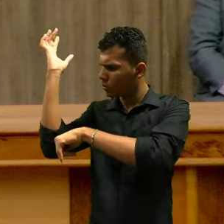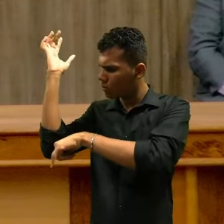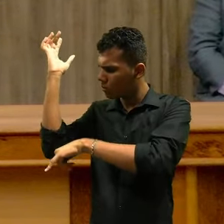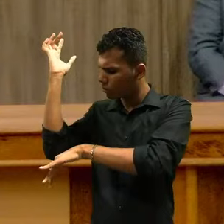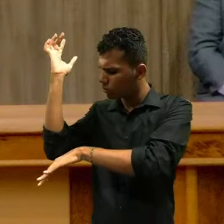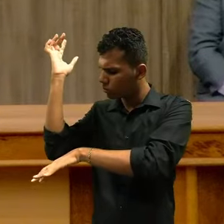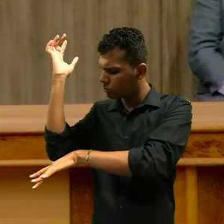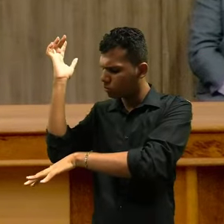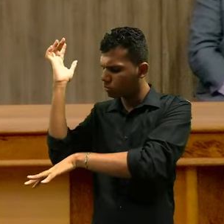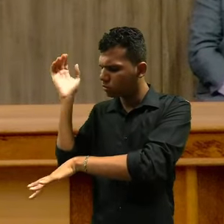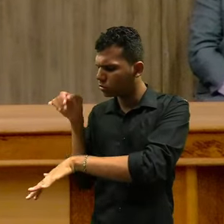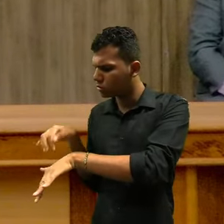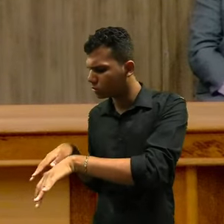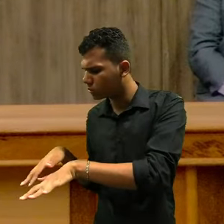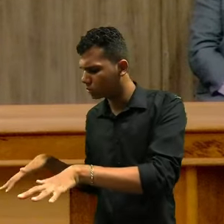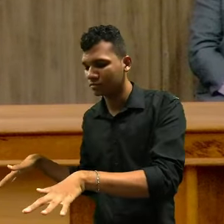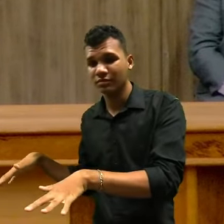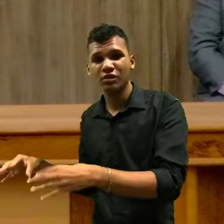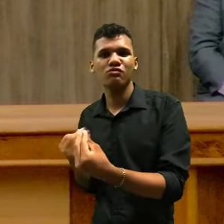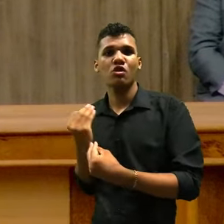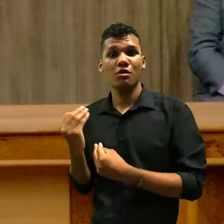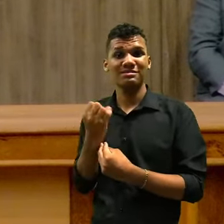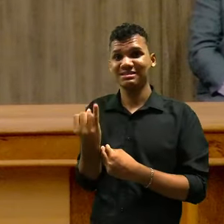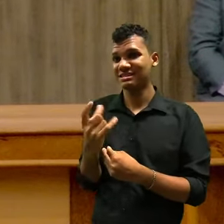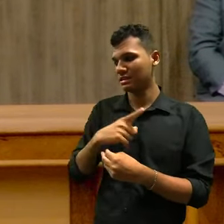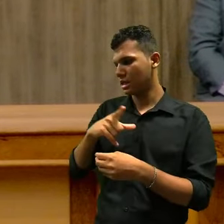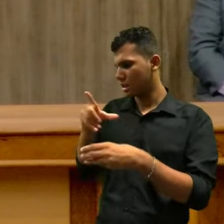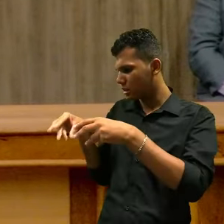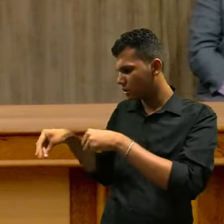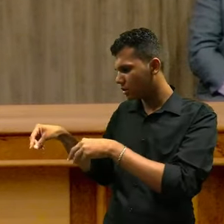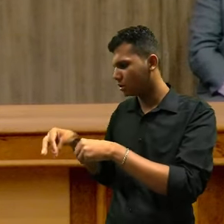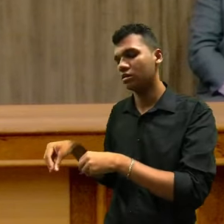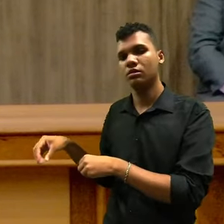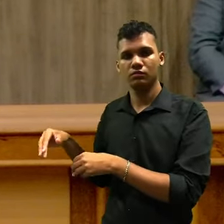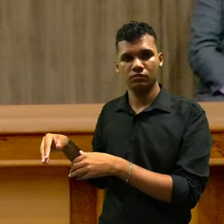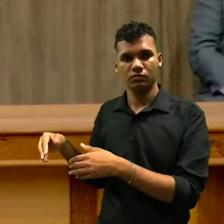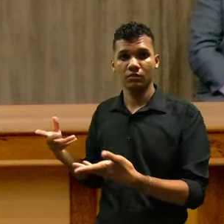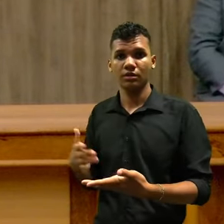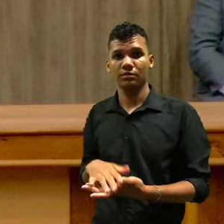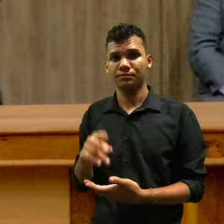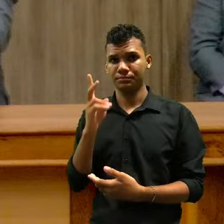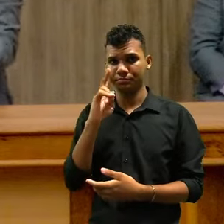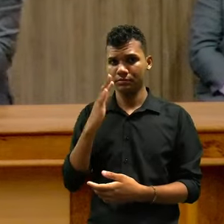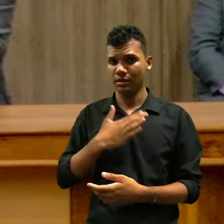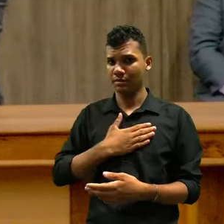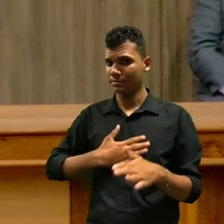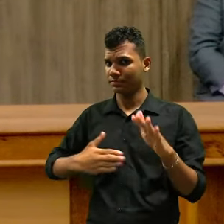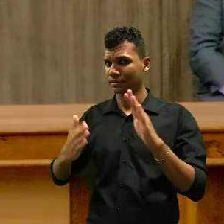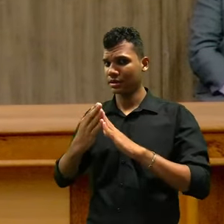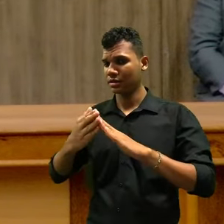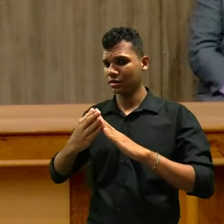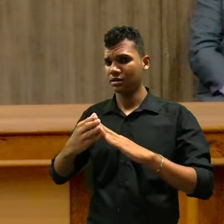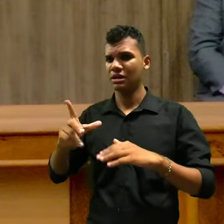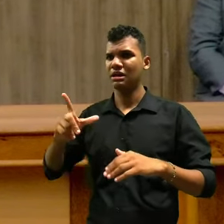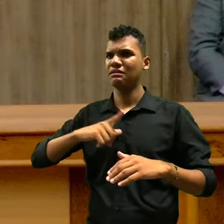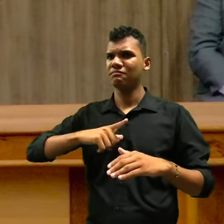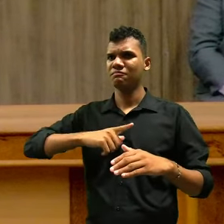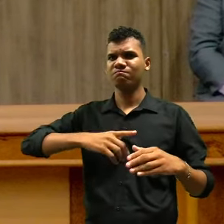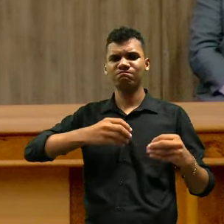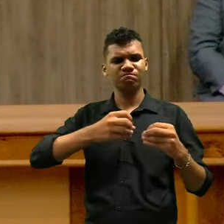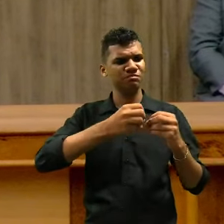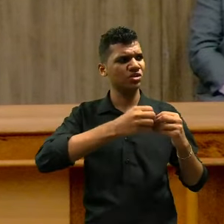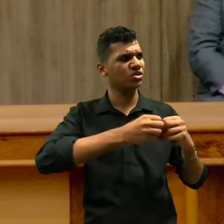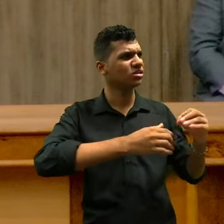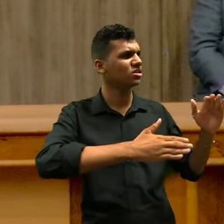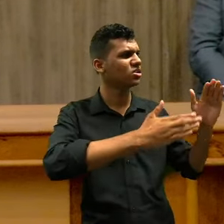se tiver o quê Se tiver terra e olha para cá lá perto da casa que eu moro bem na esquina tem uma casa bonita mas